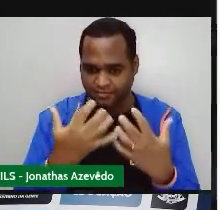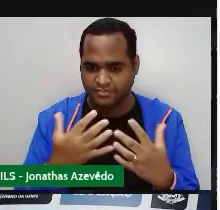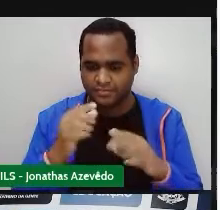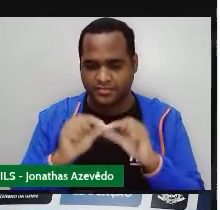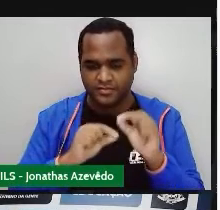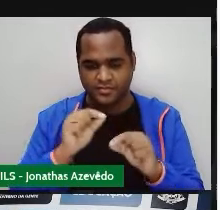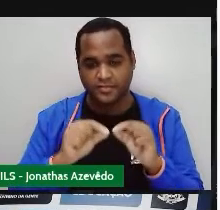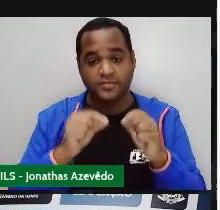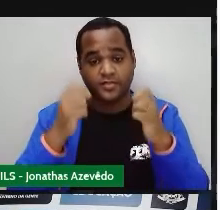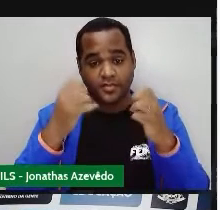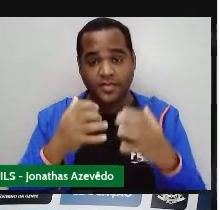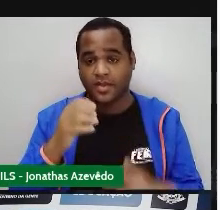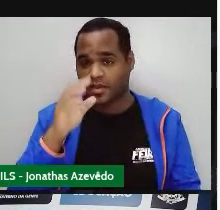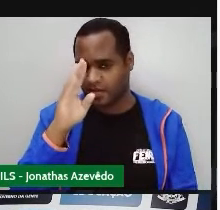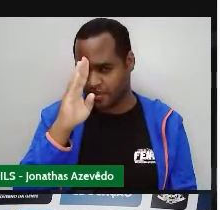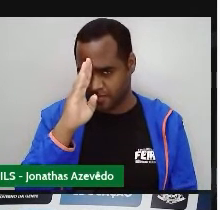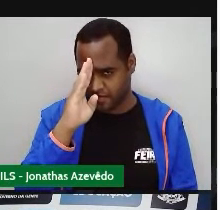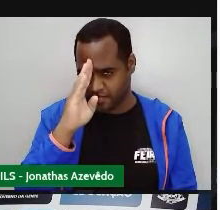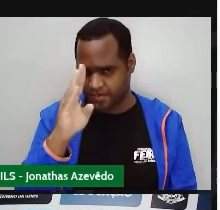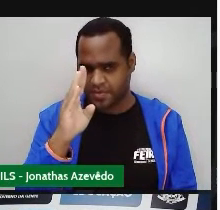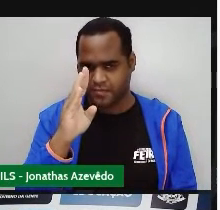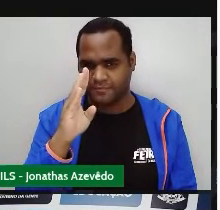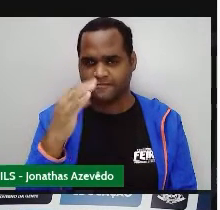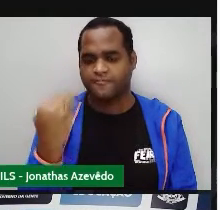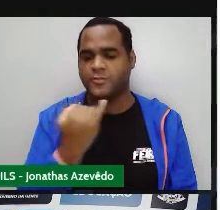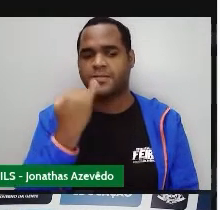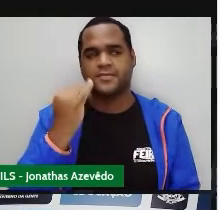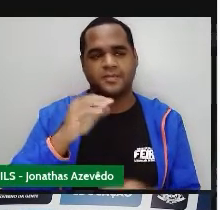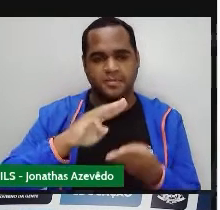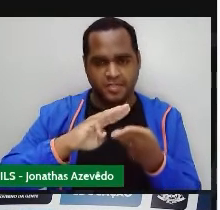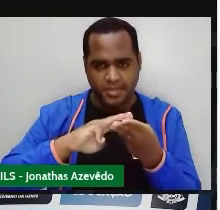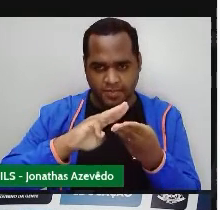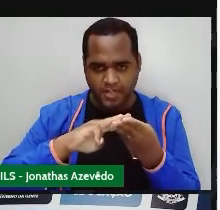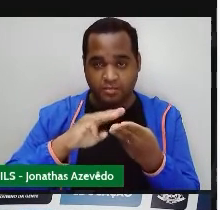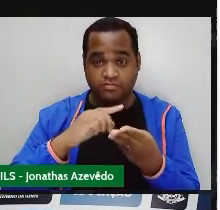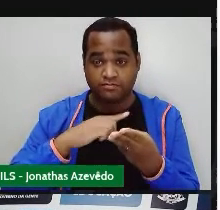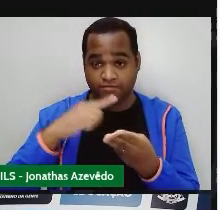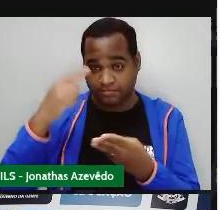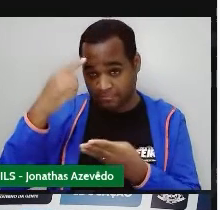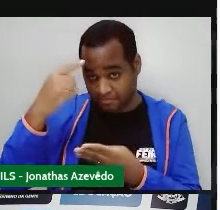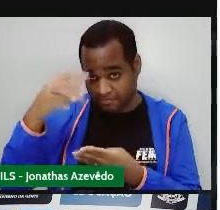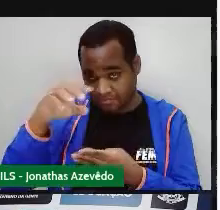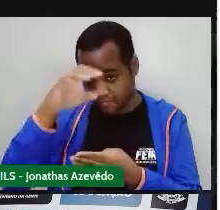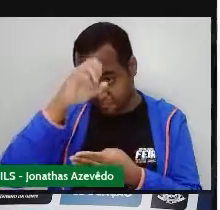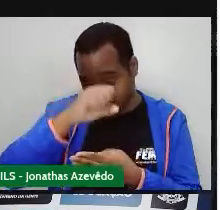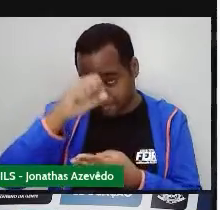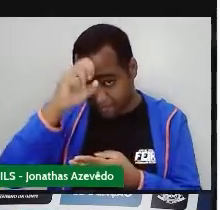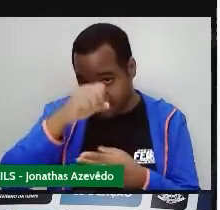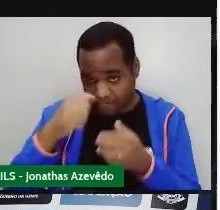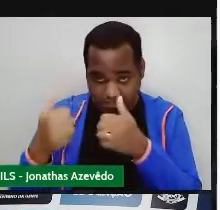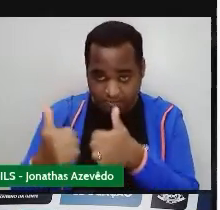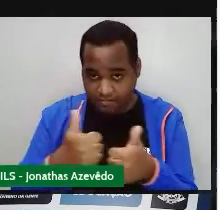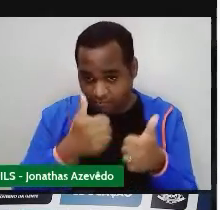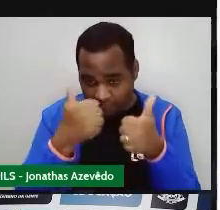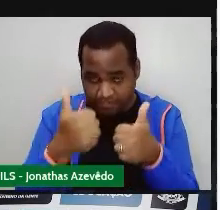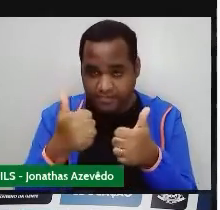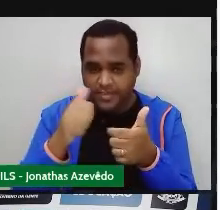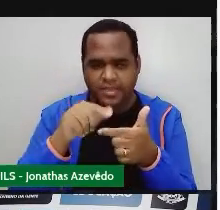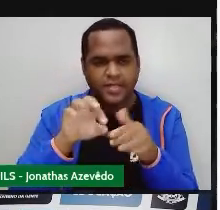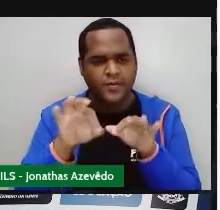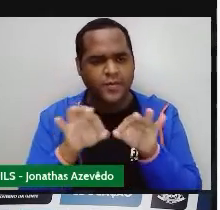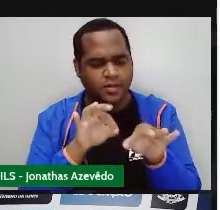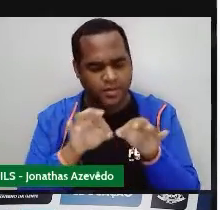ó a razão principal de se estudar matemática é para aprender como se